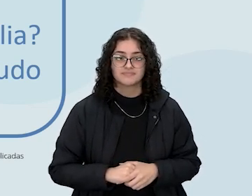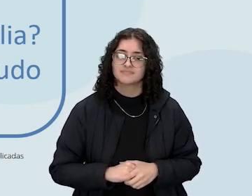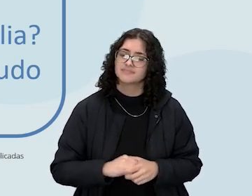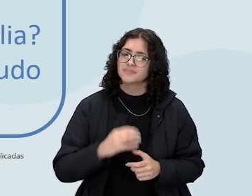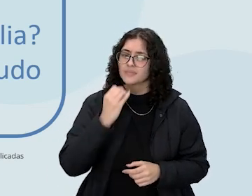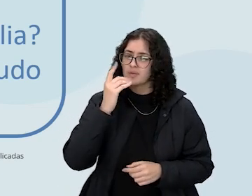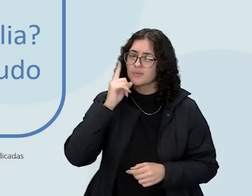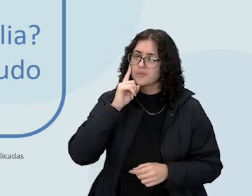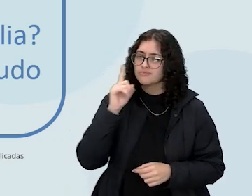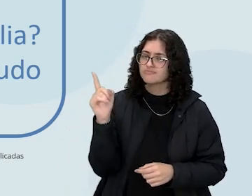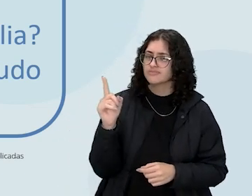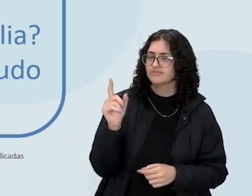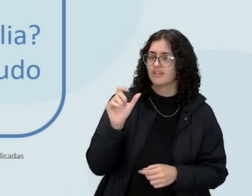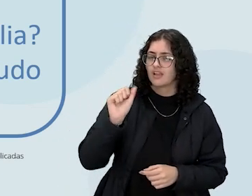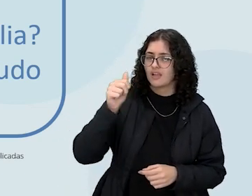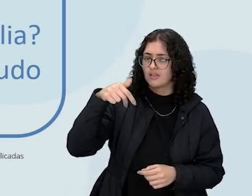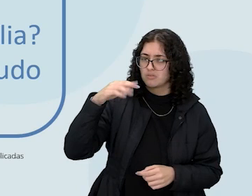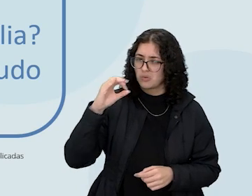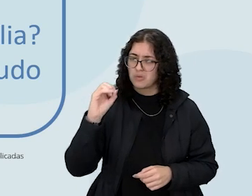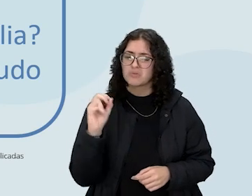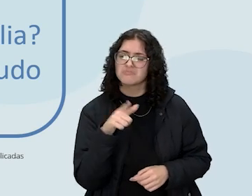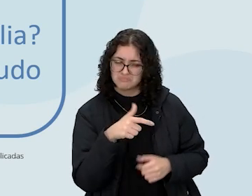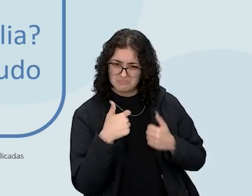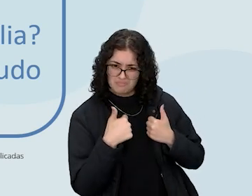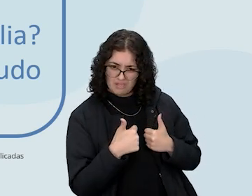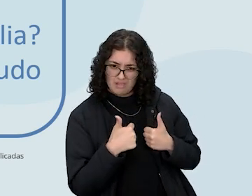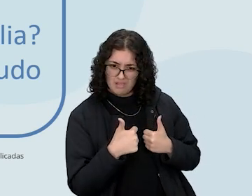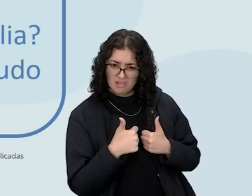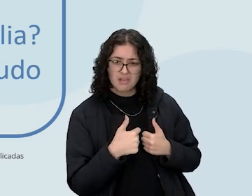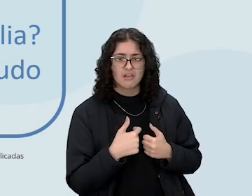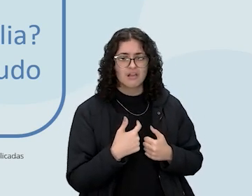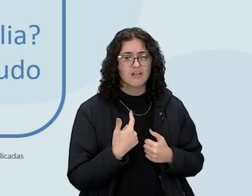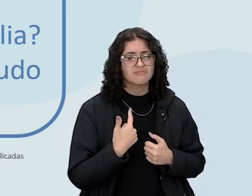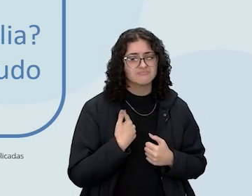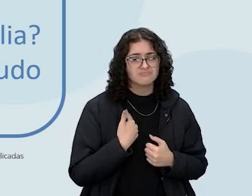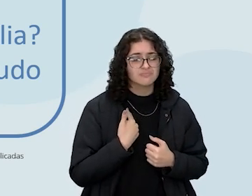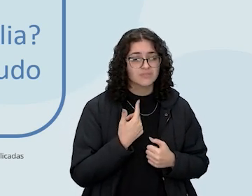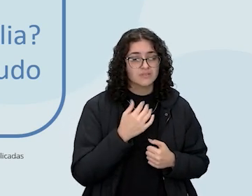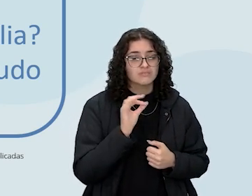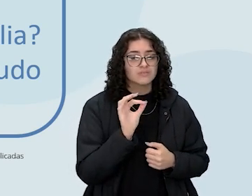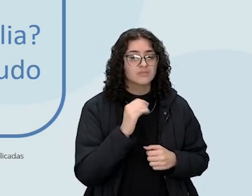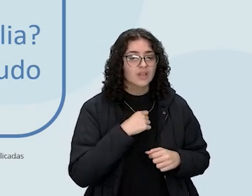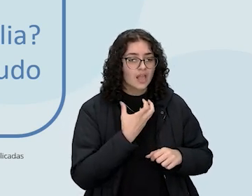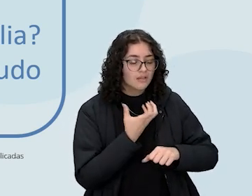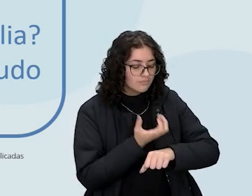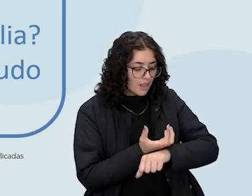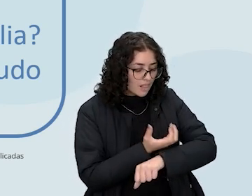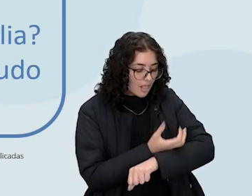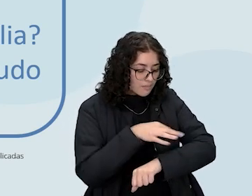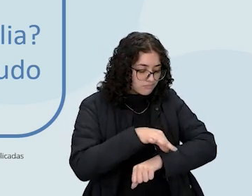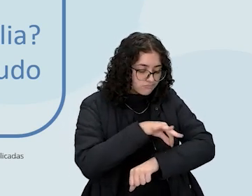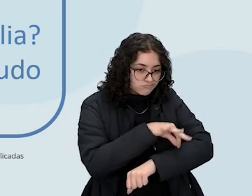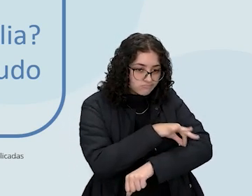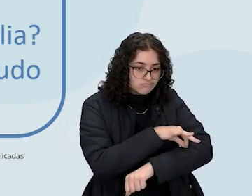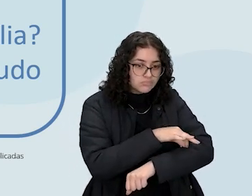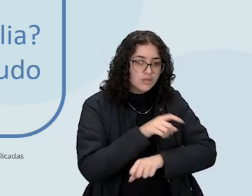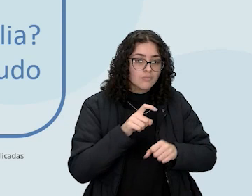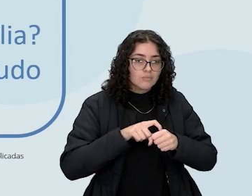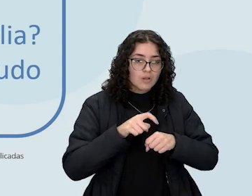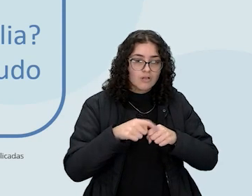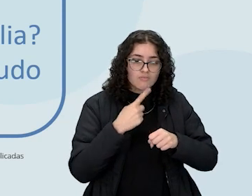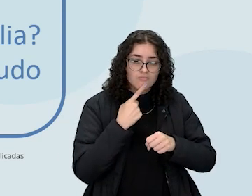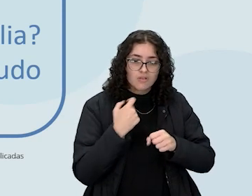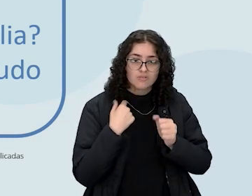Bom dia, seu Antônio. Como vai? Vou plantar alguns moranguinhos com minha